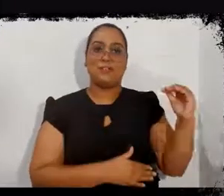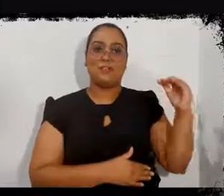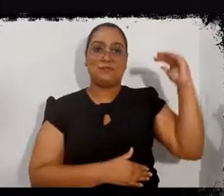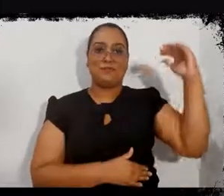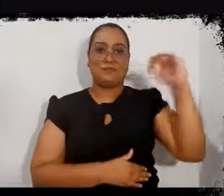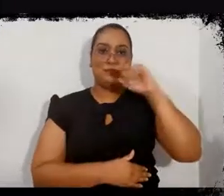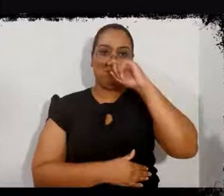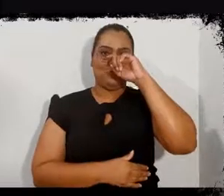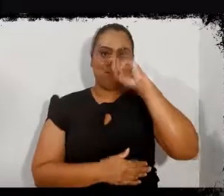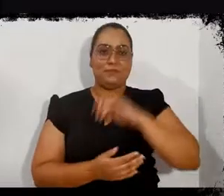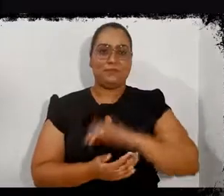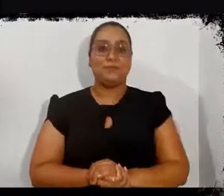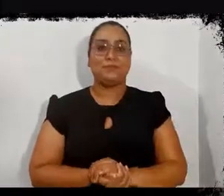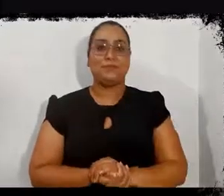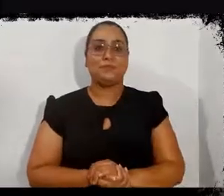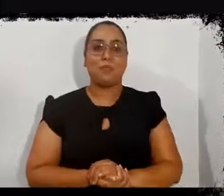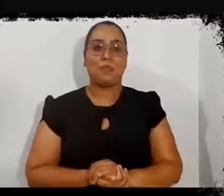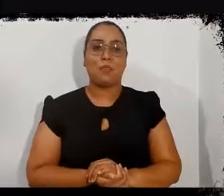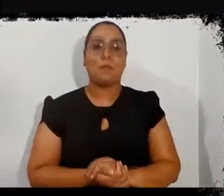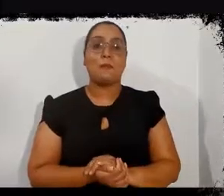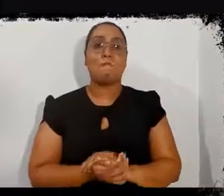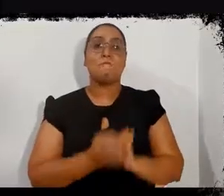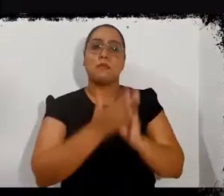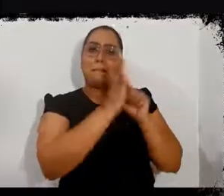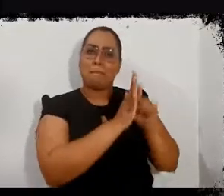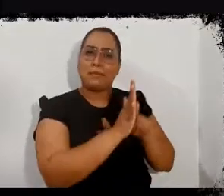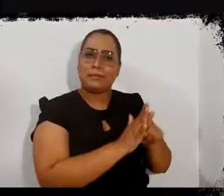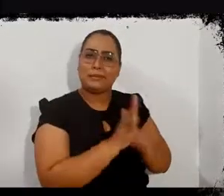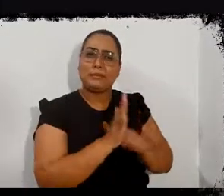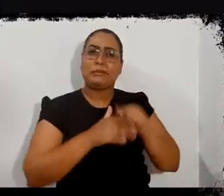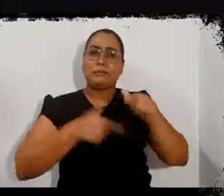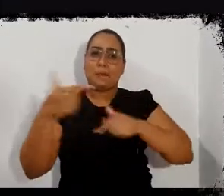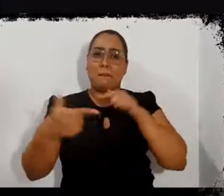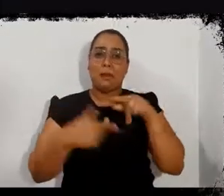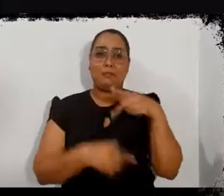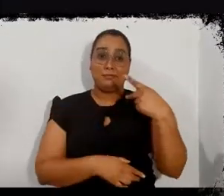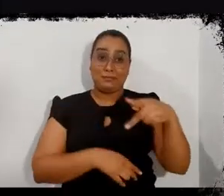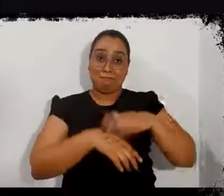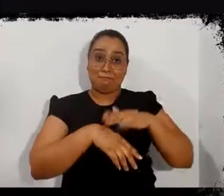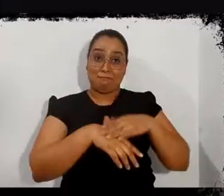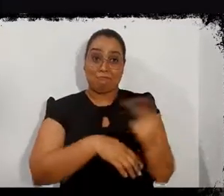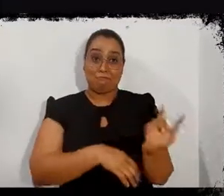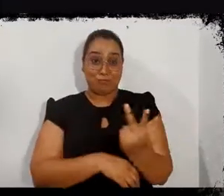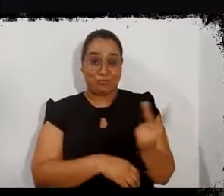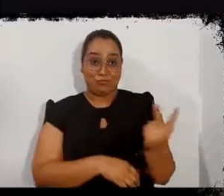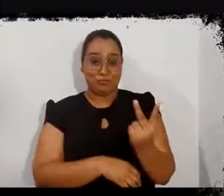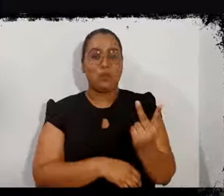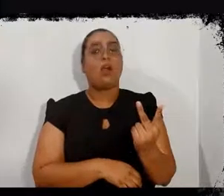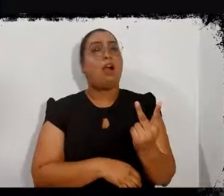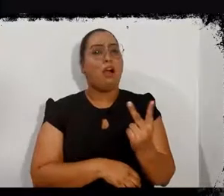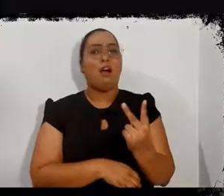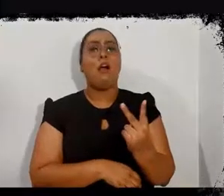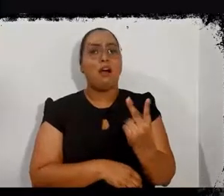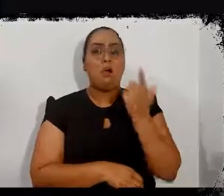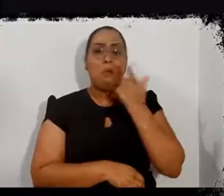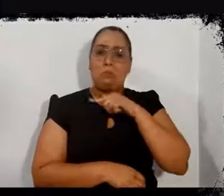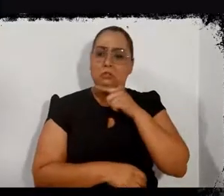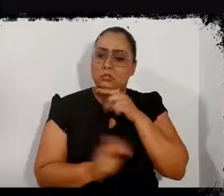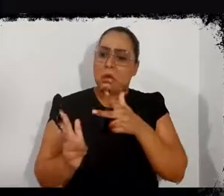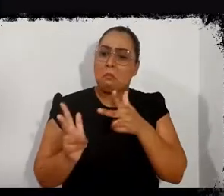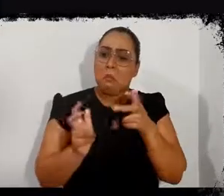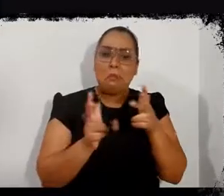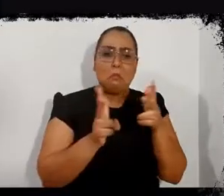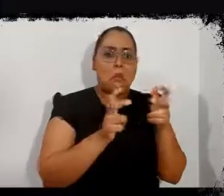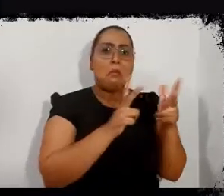Com o trabalho dos irmãos Grimm, foi possível a percepção de que os contos